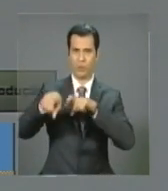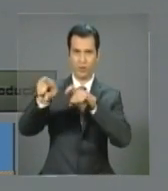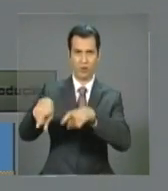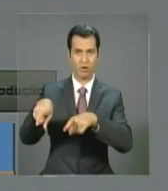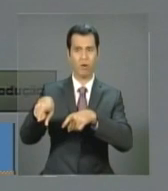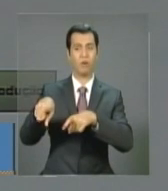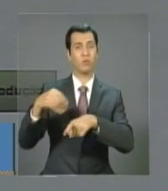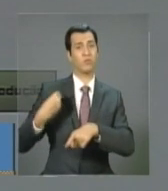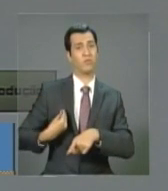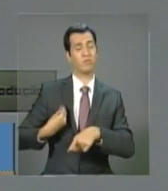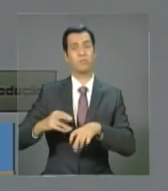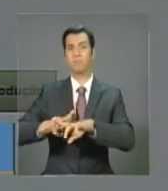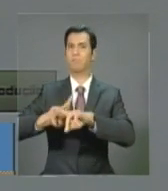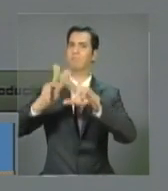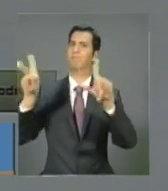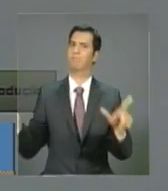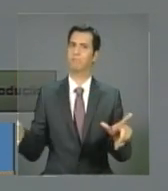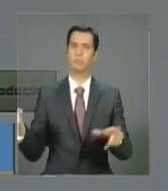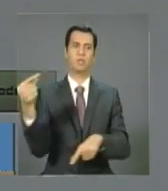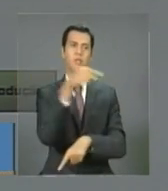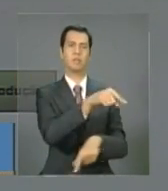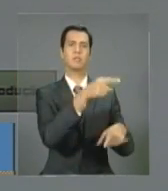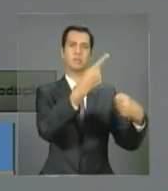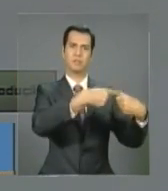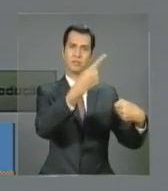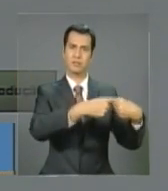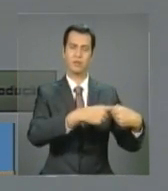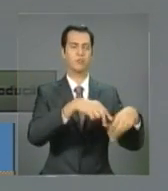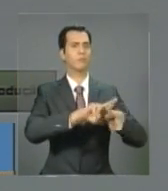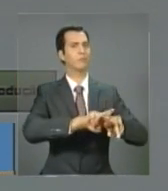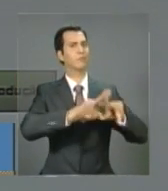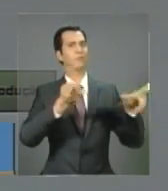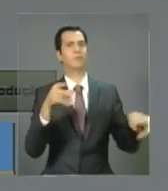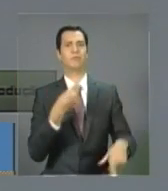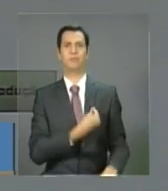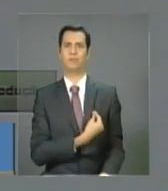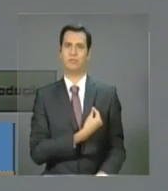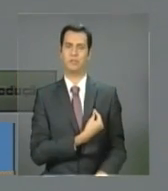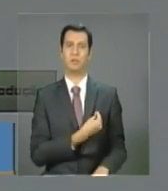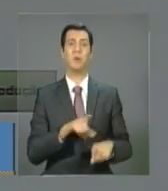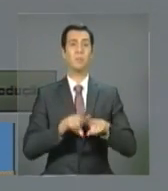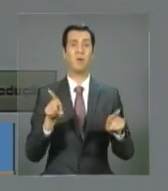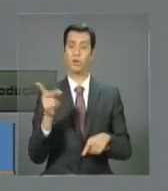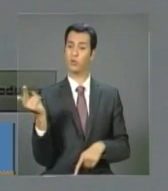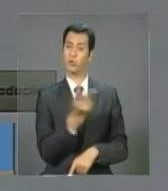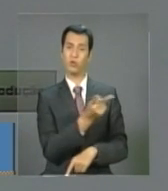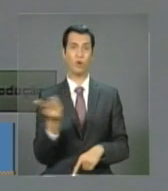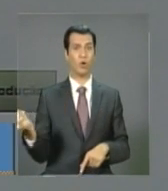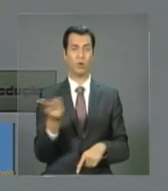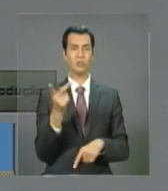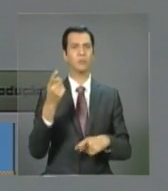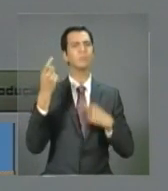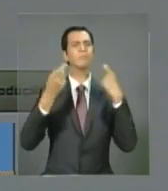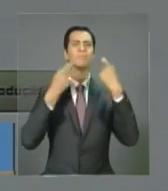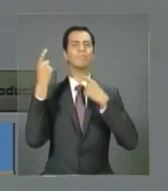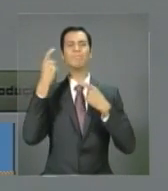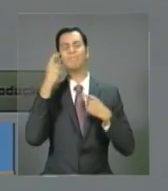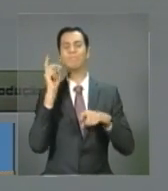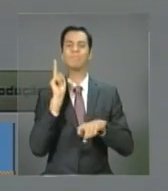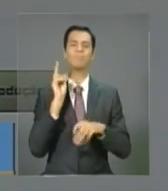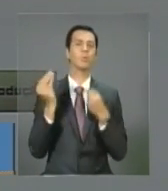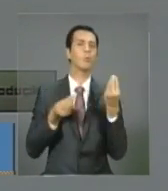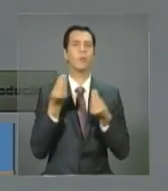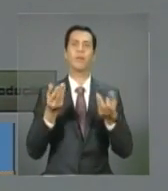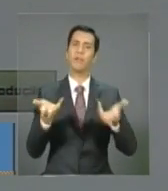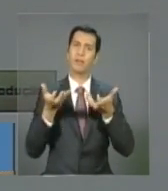diferente da realidade no mundo urbano, mas, nos dois casos, a nossa grande preocupação é ampliar capacidades,